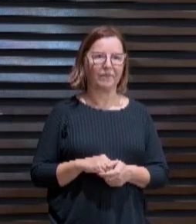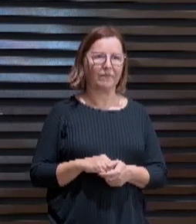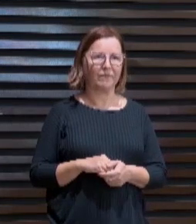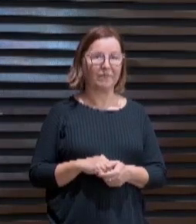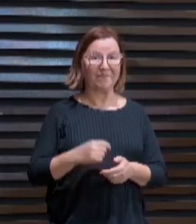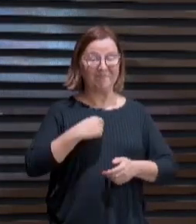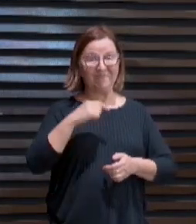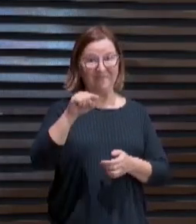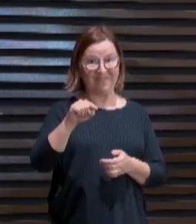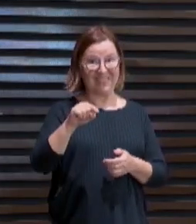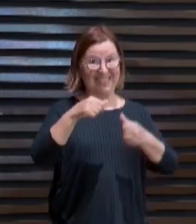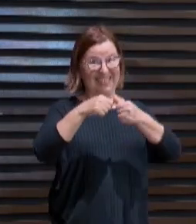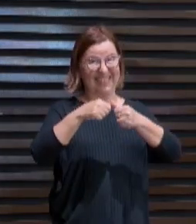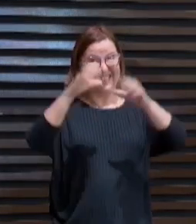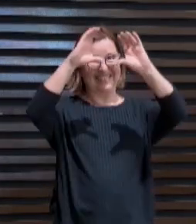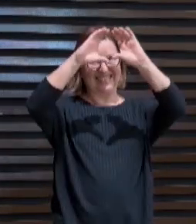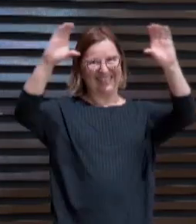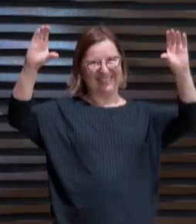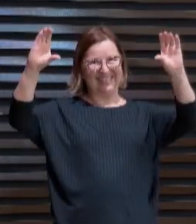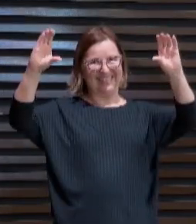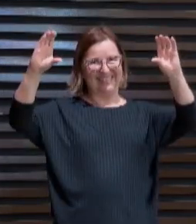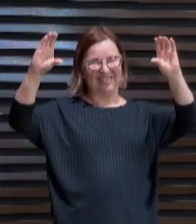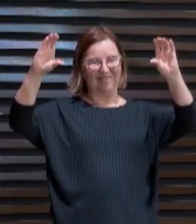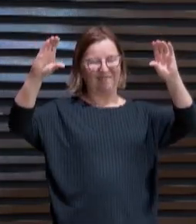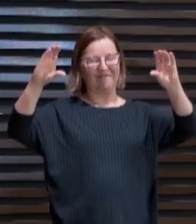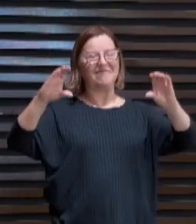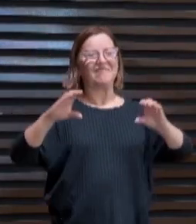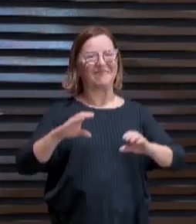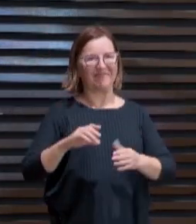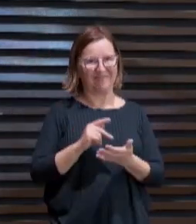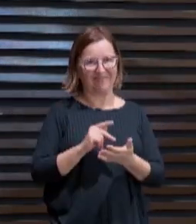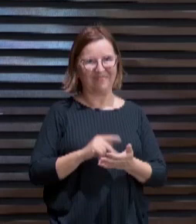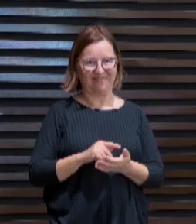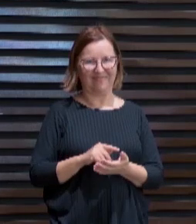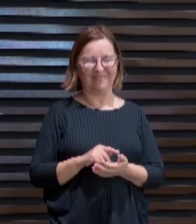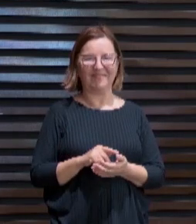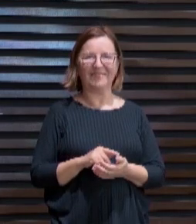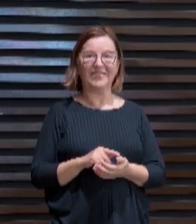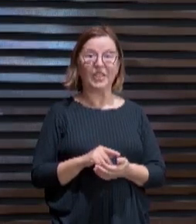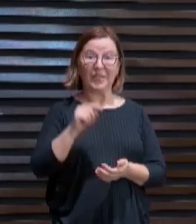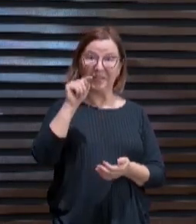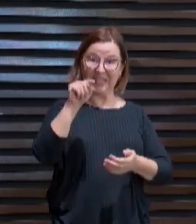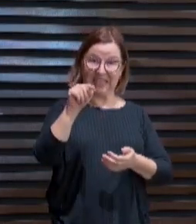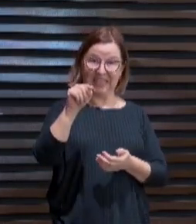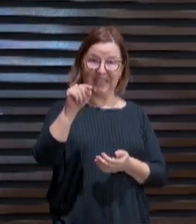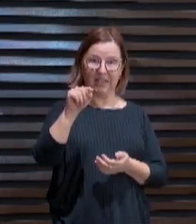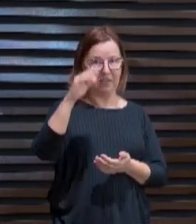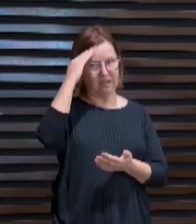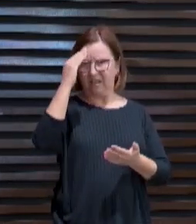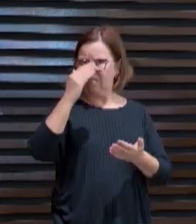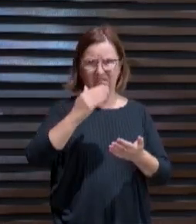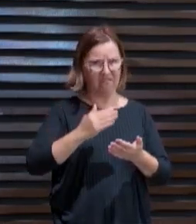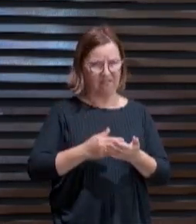Eu e você estaremos lá. Não tenha dúvida. Eu e você estaremos lá. Você não crê